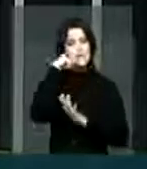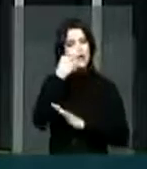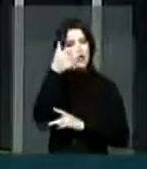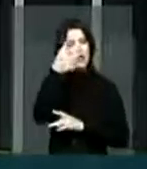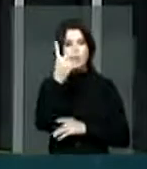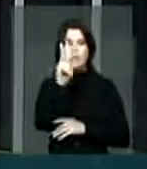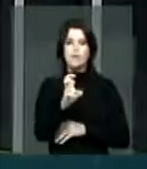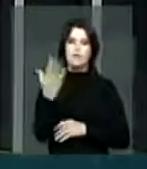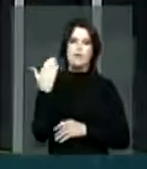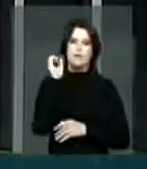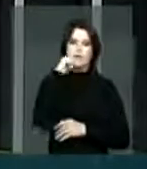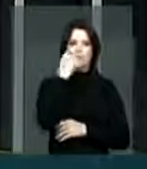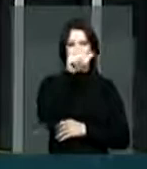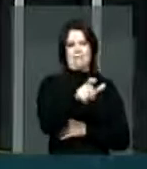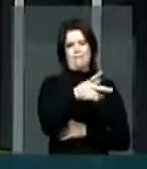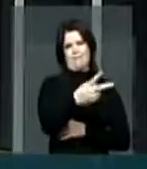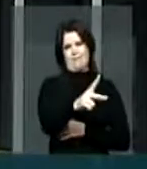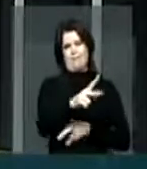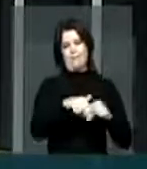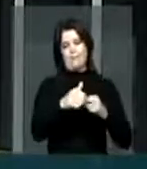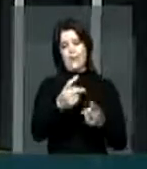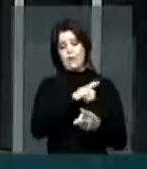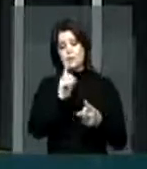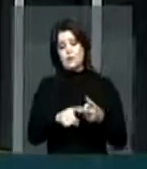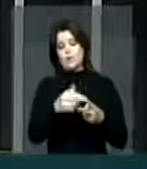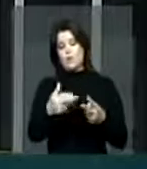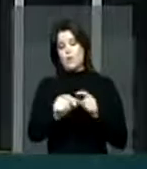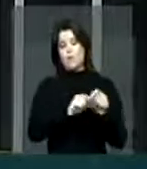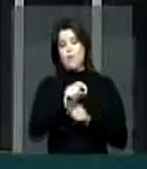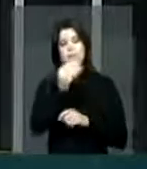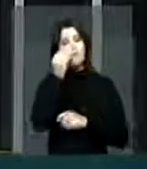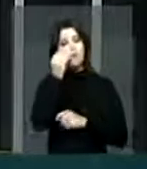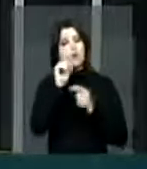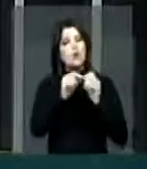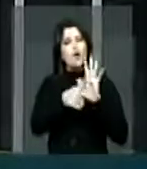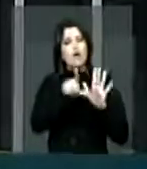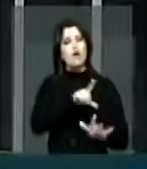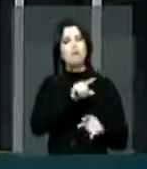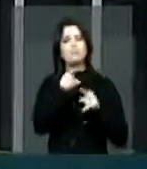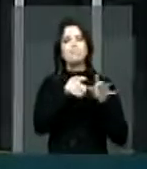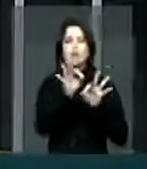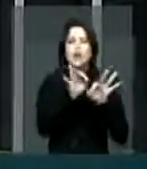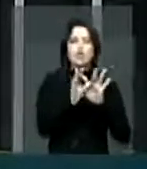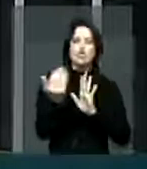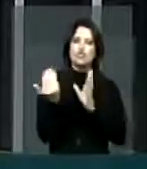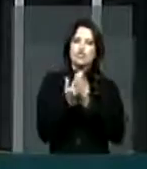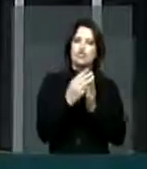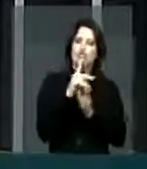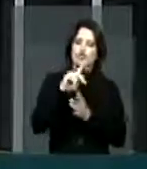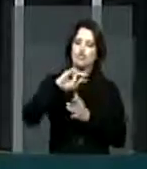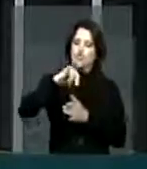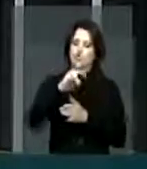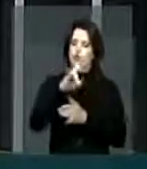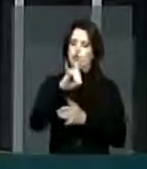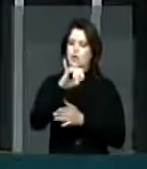quando ele era senador. Em segundo lugar, ele deveria tomar as medidas jurídicas perante as